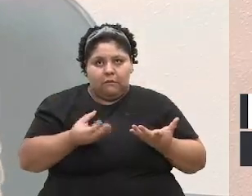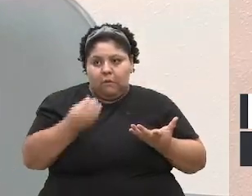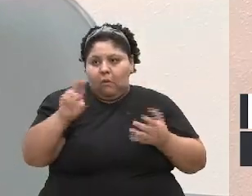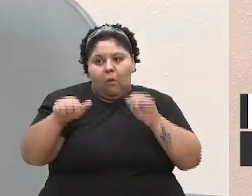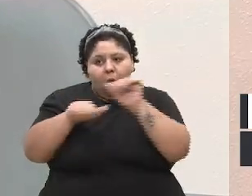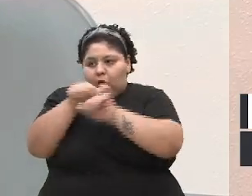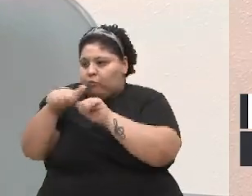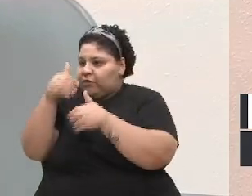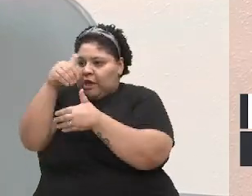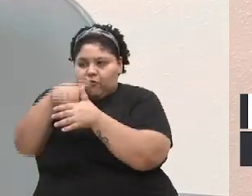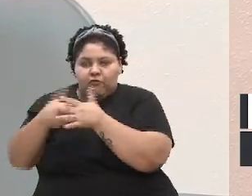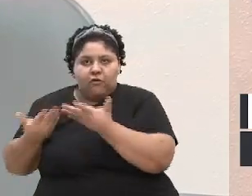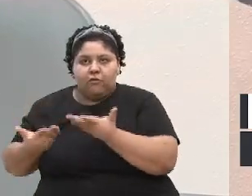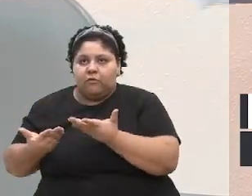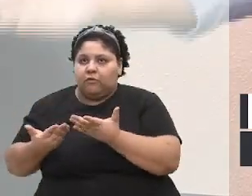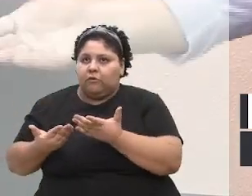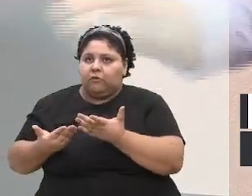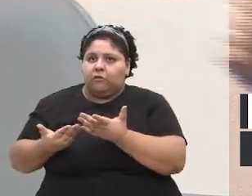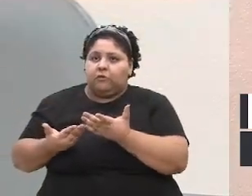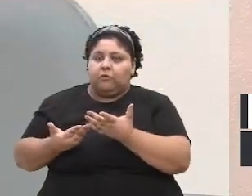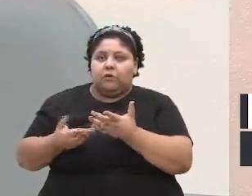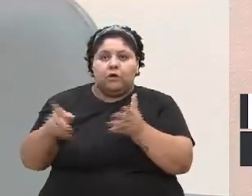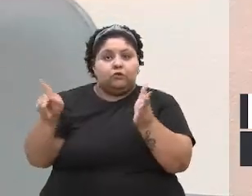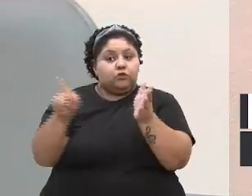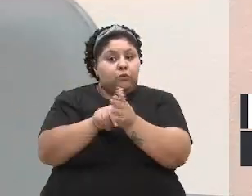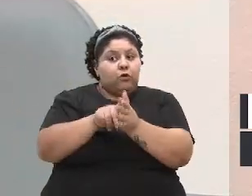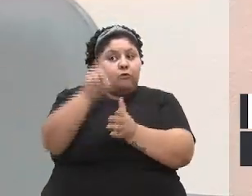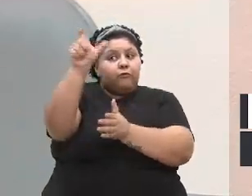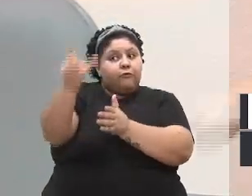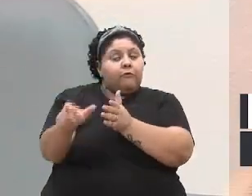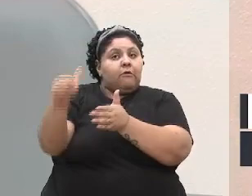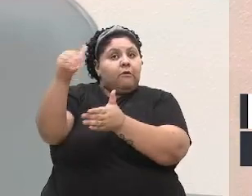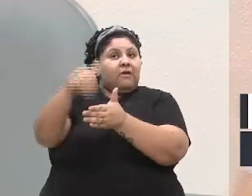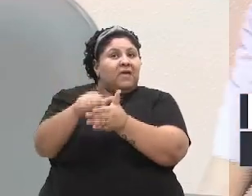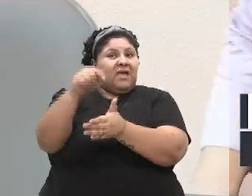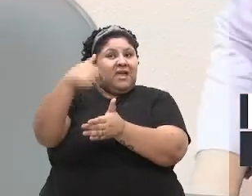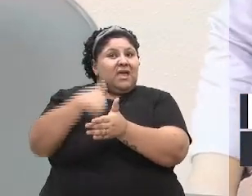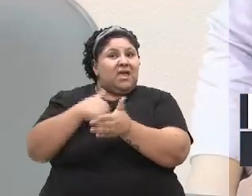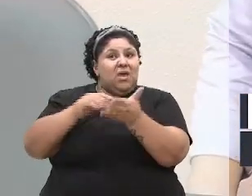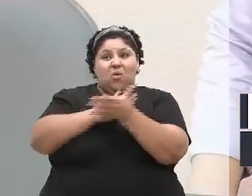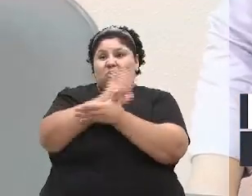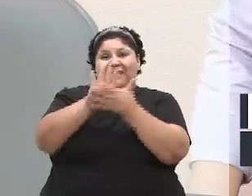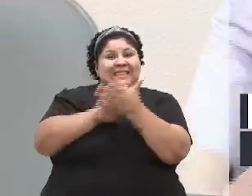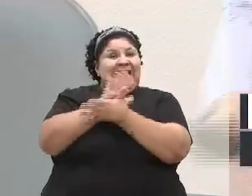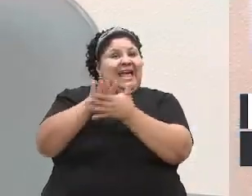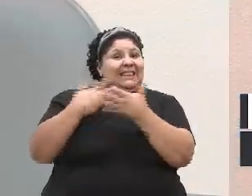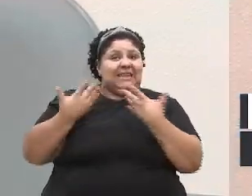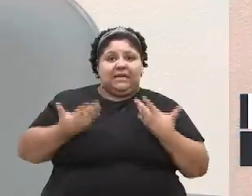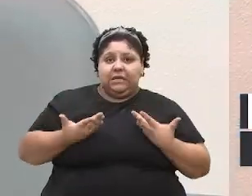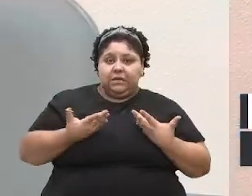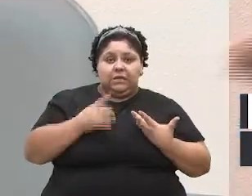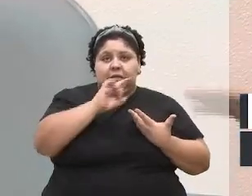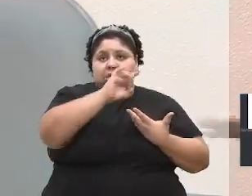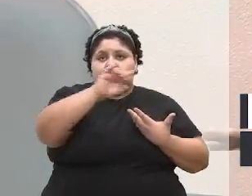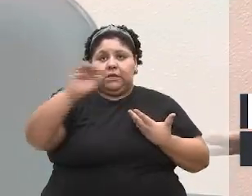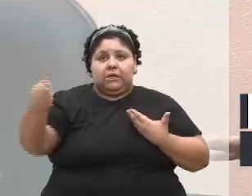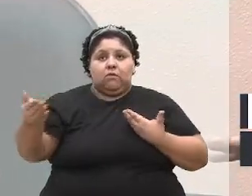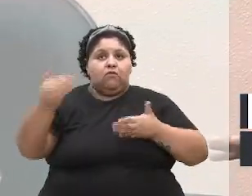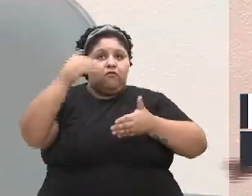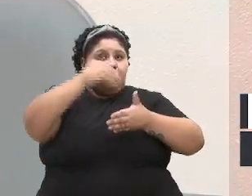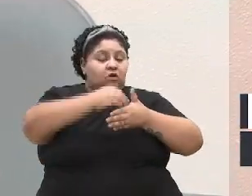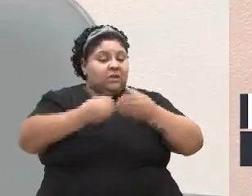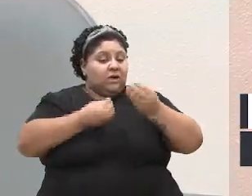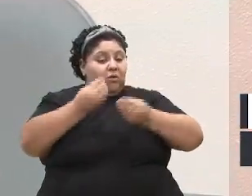voto ou não, é o seu próprio eleitor. Eu não tenho nada que ver com essa situação. Cada um vota da forma como